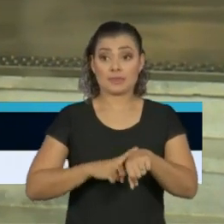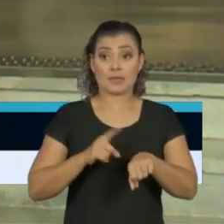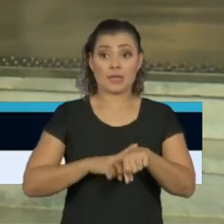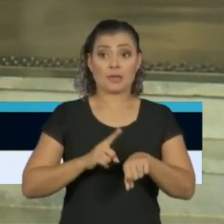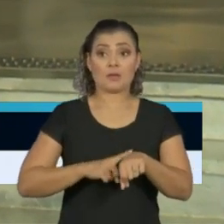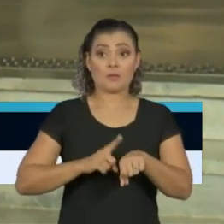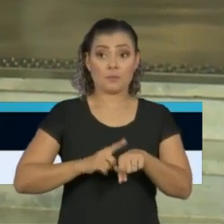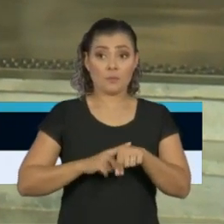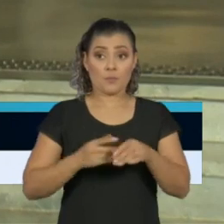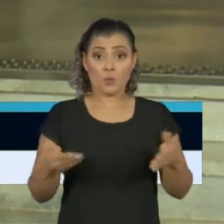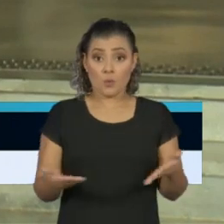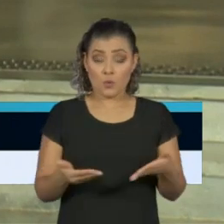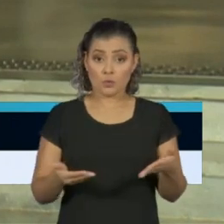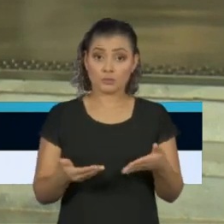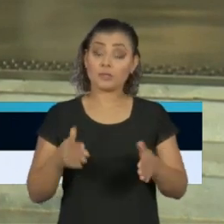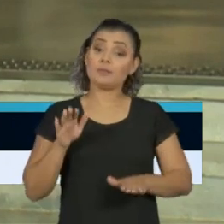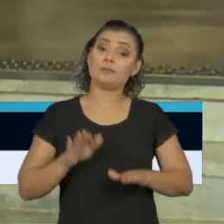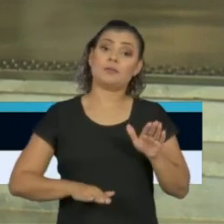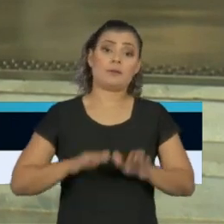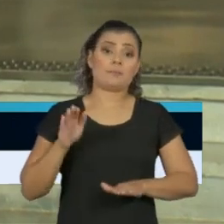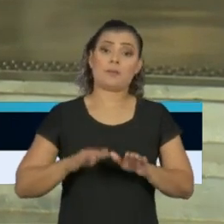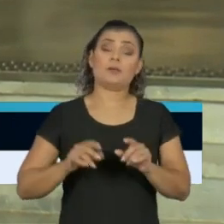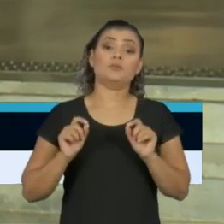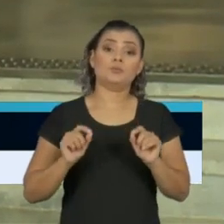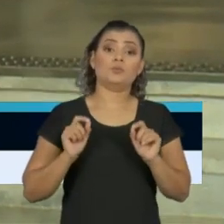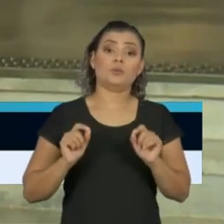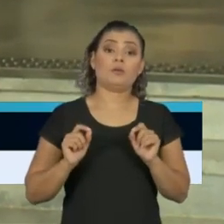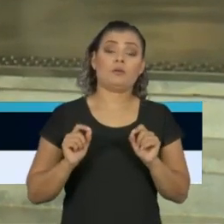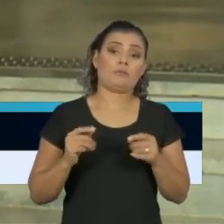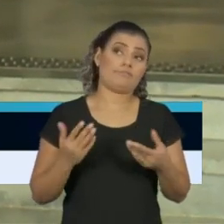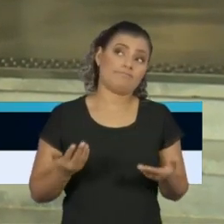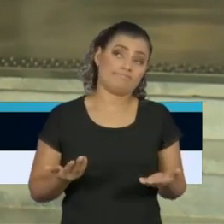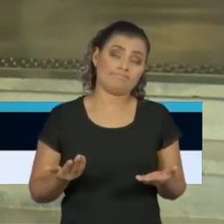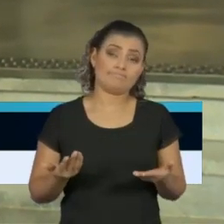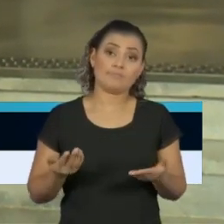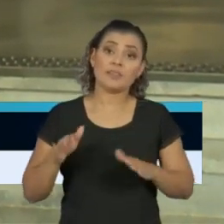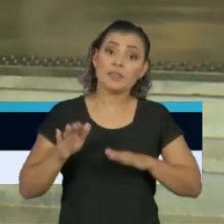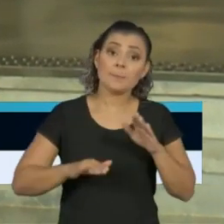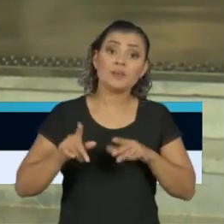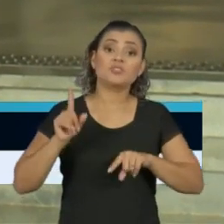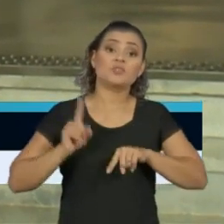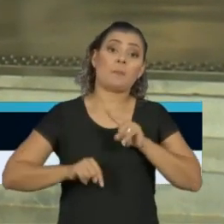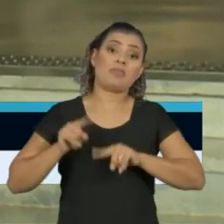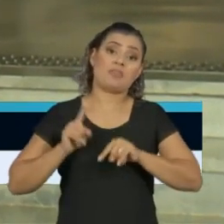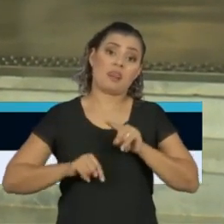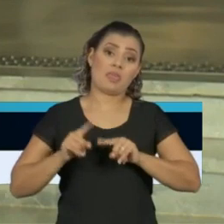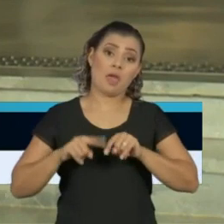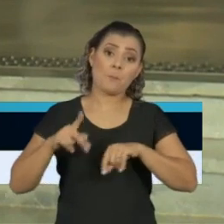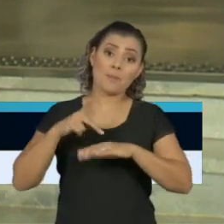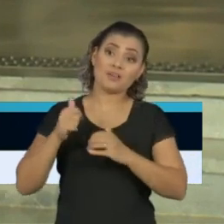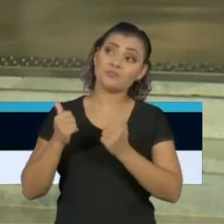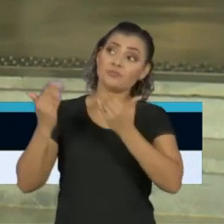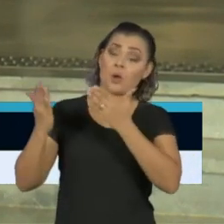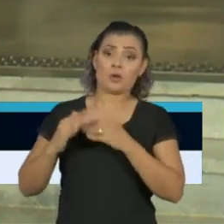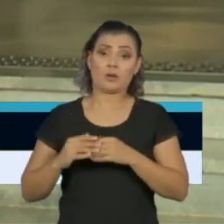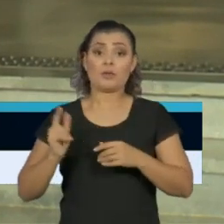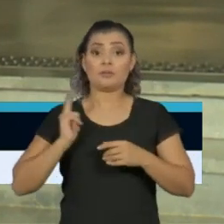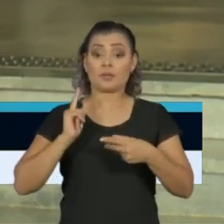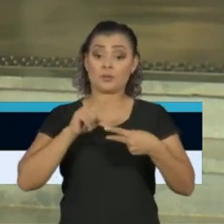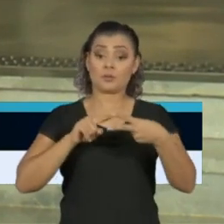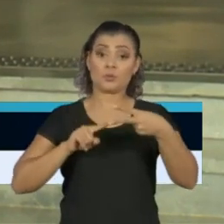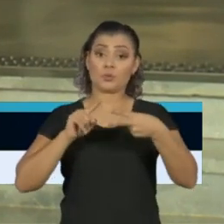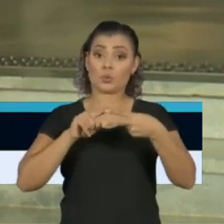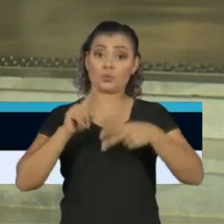isto ocorre vai na dependência direta da existência do insumo. São dois insumos que existem no